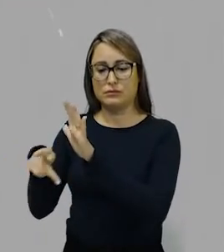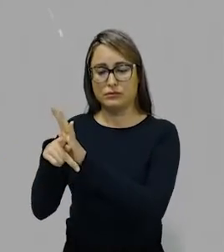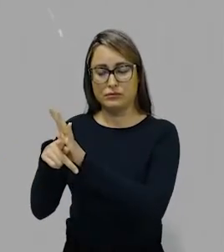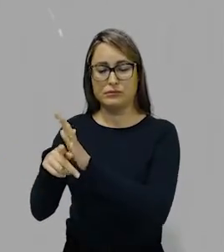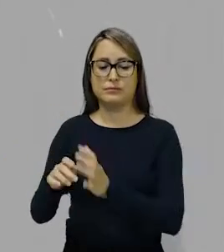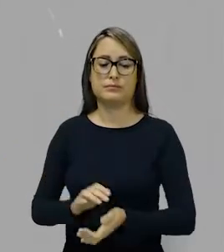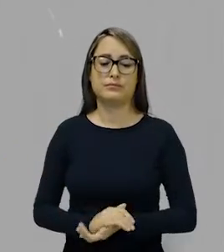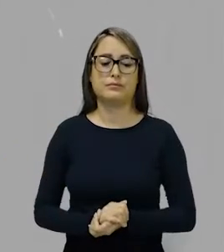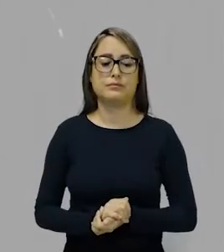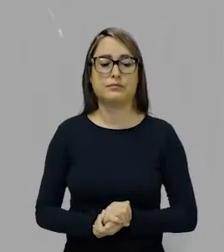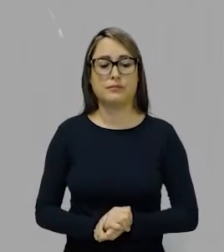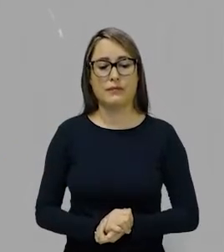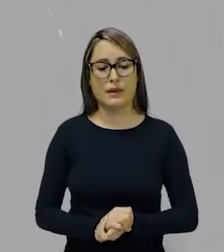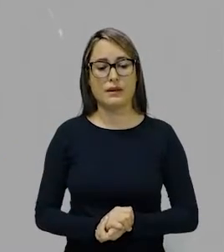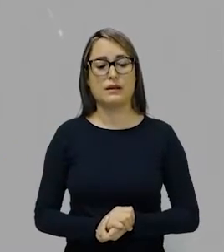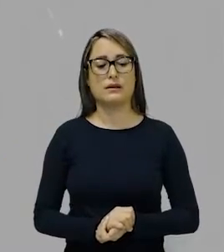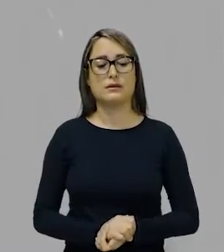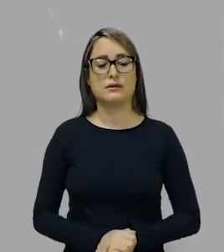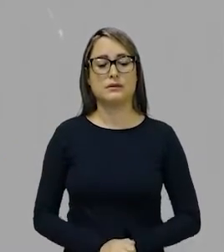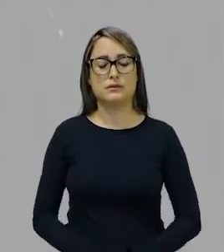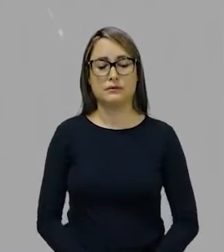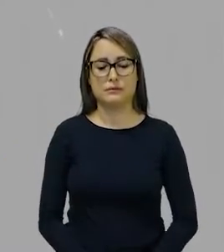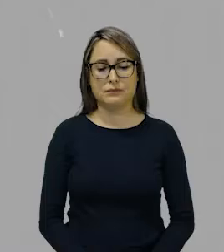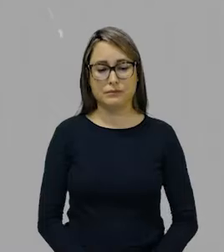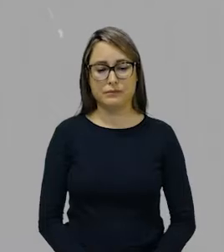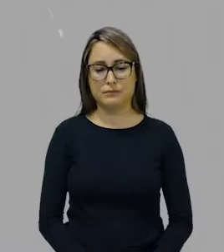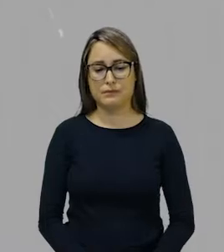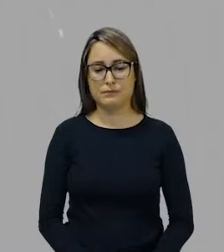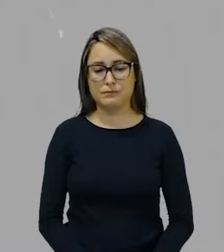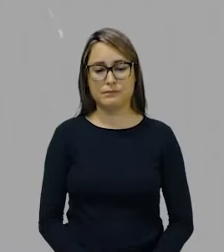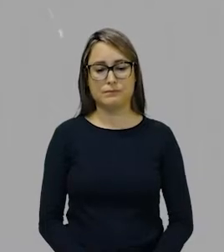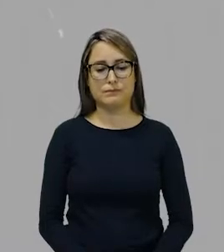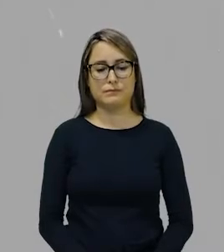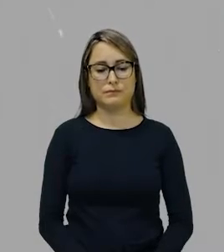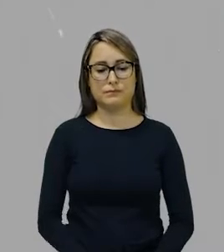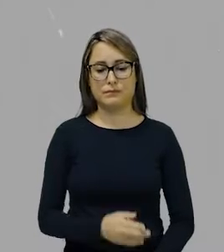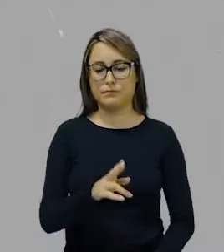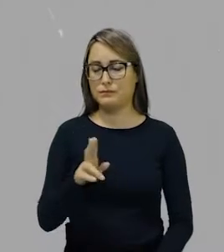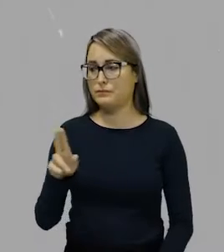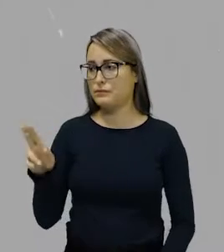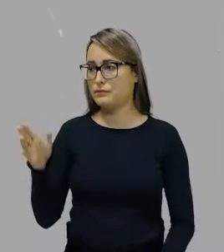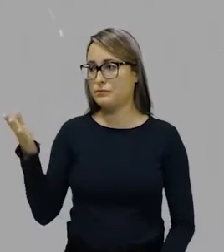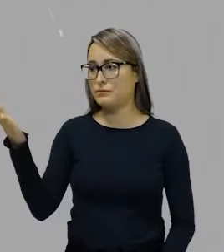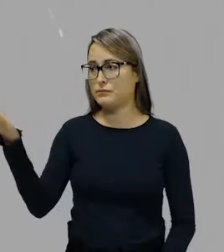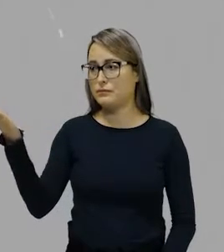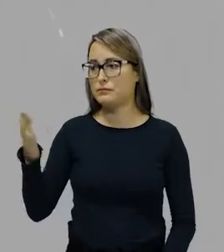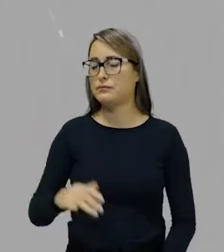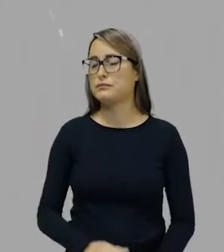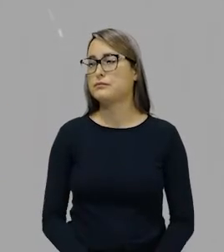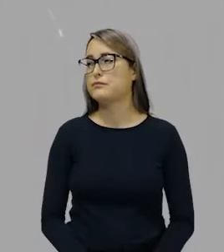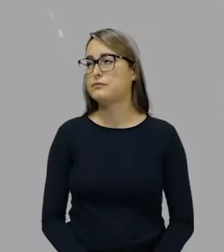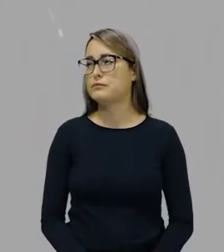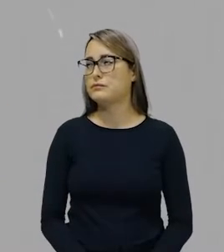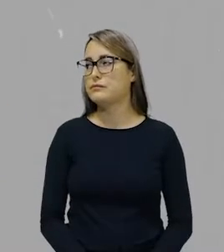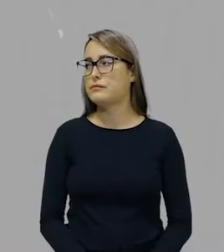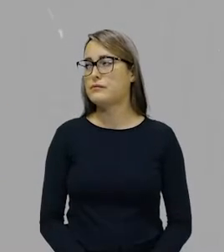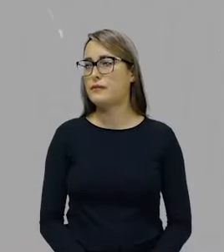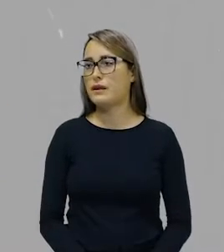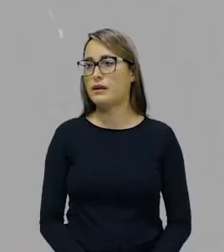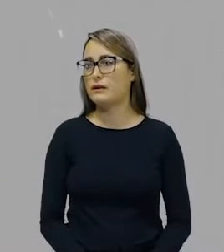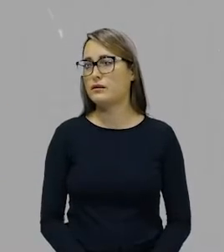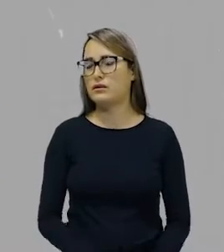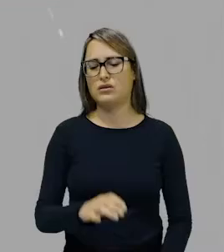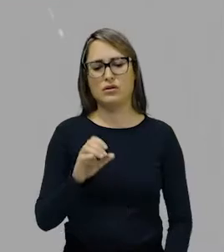ele quer aqui um isômero desse ortometilfenol, eu vou nem trabalhar ele